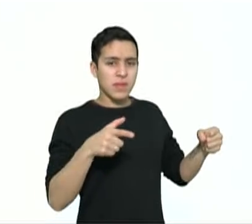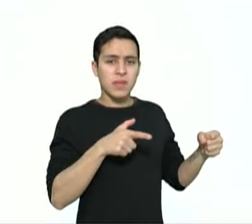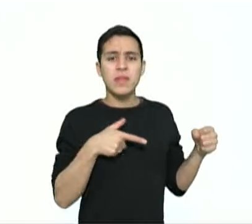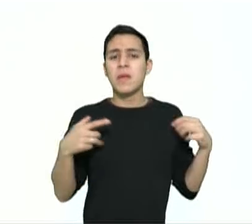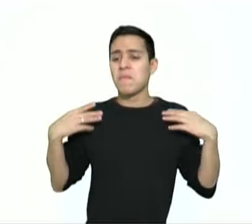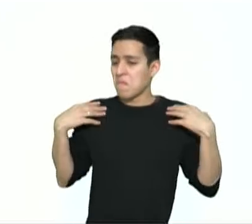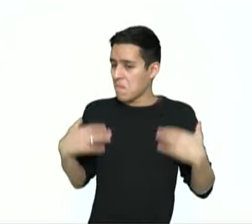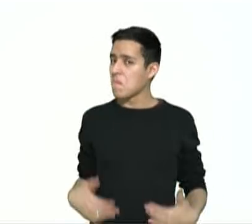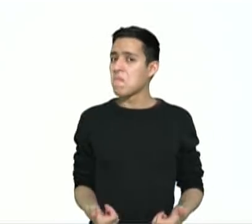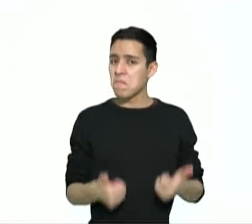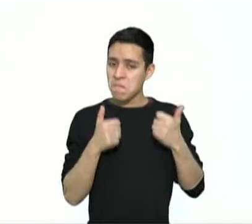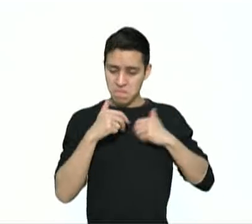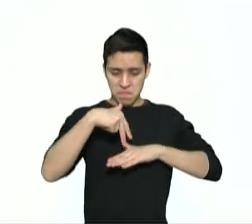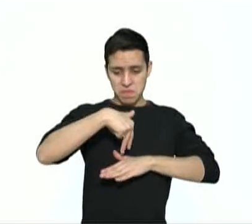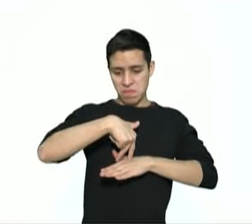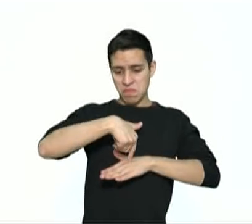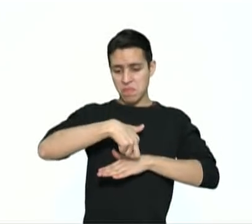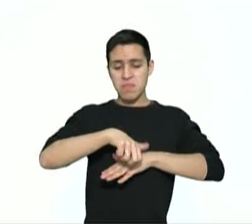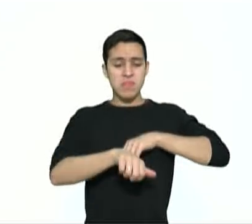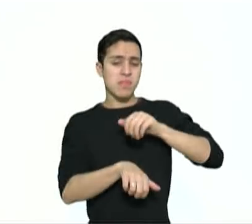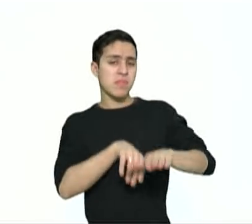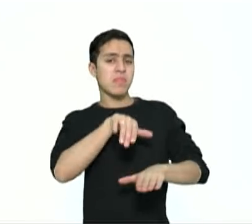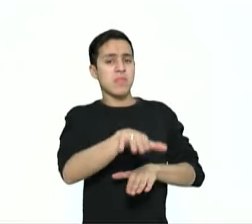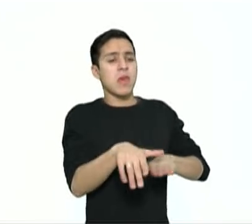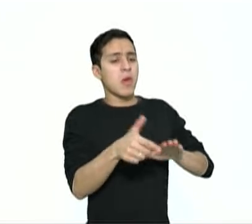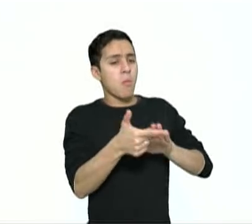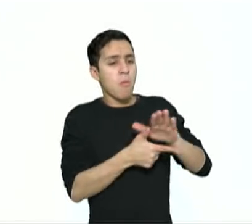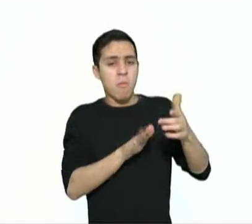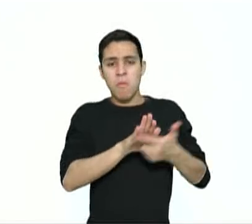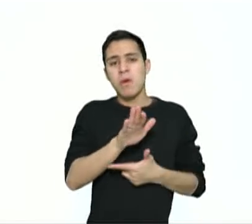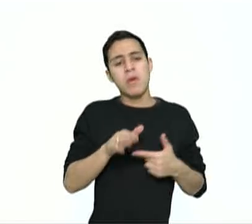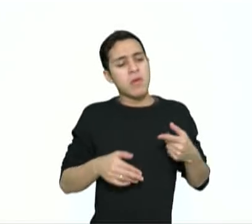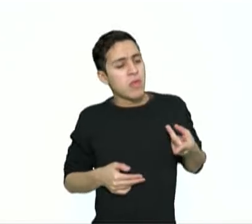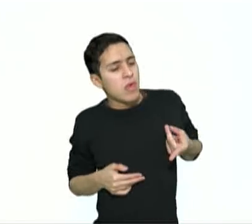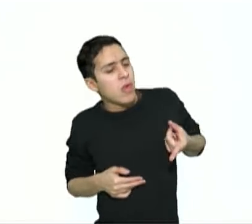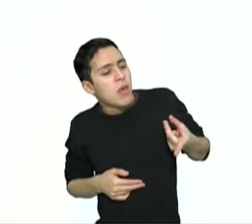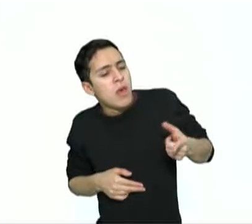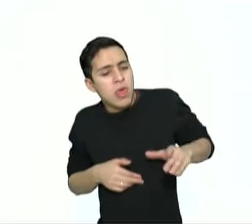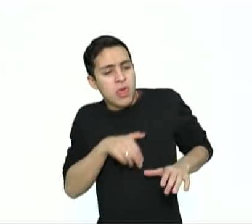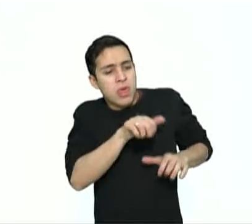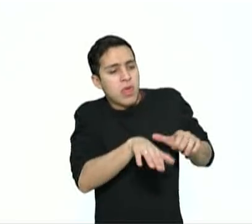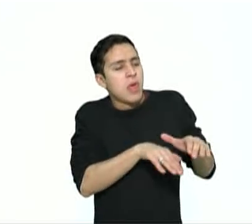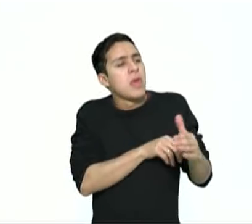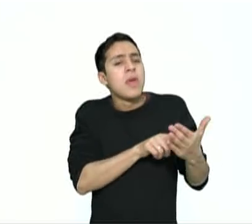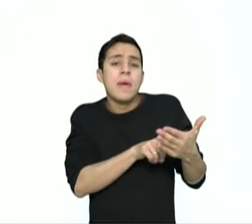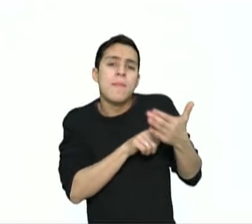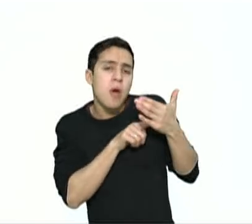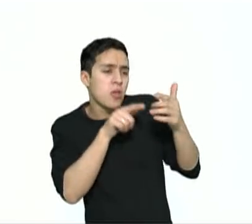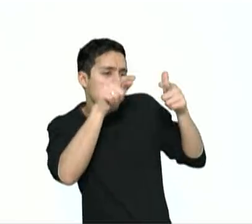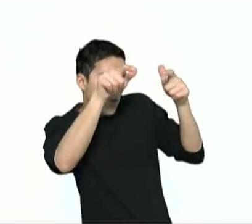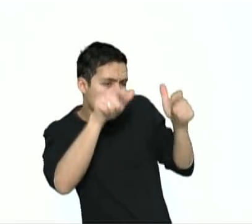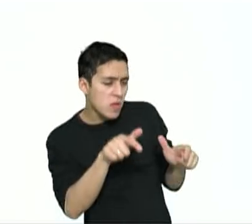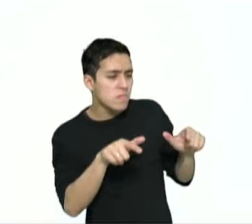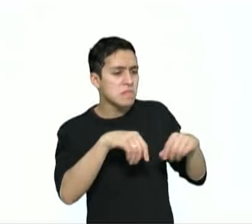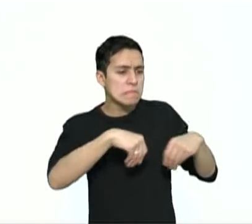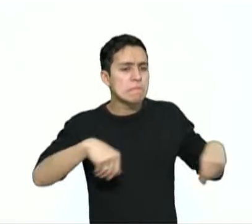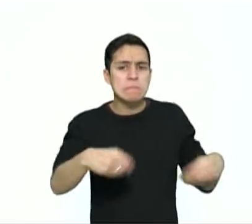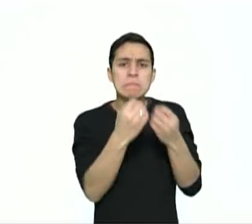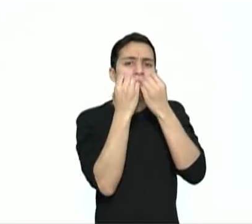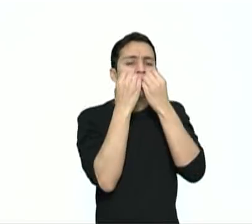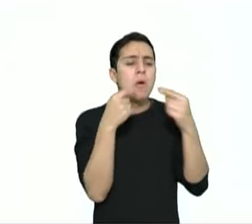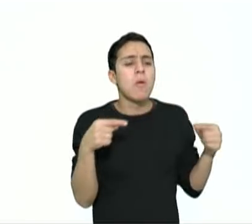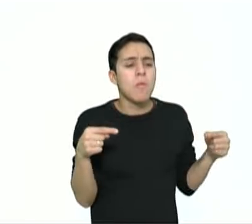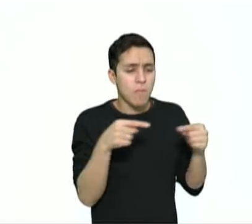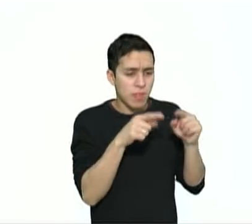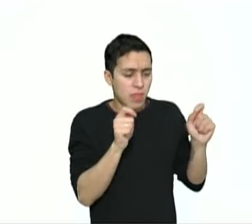e força, anda de pés descalços e caminha por longas distâncias. Mostra também o local, uma terra muito fértil que é utilizada